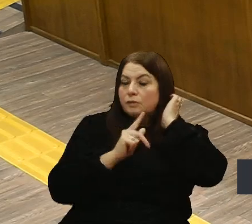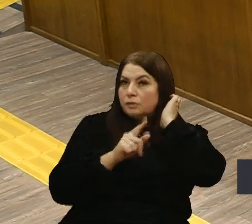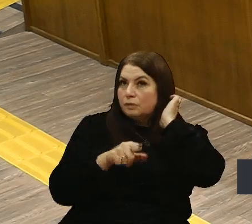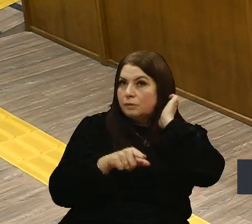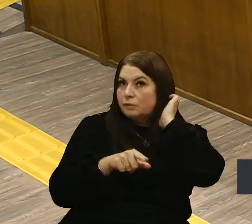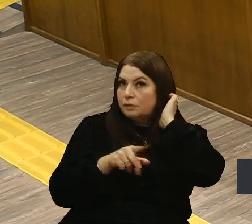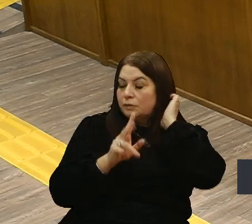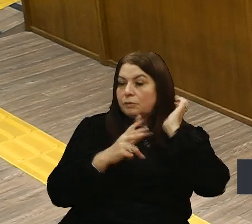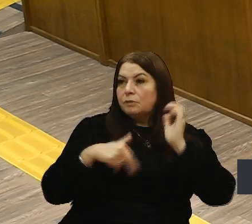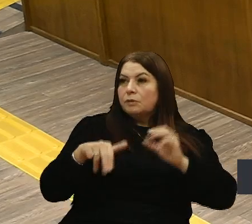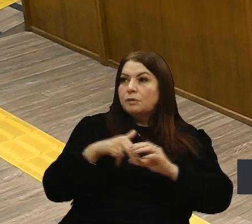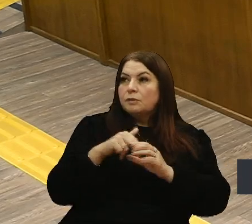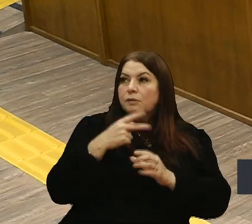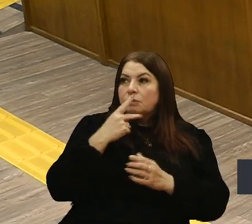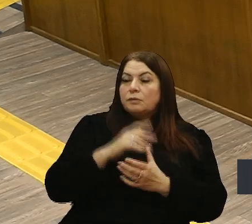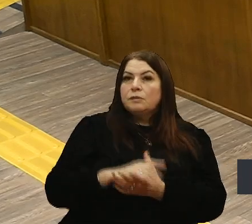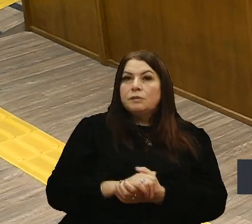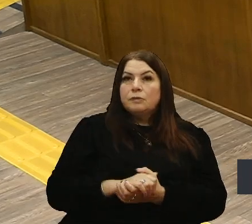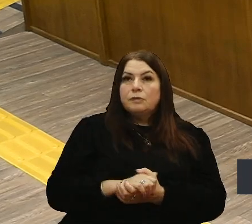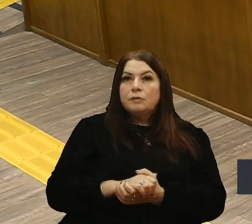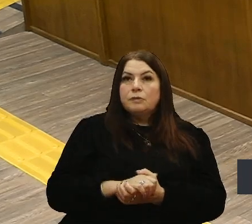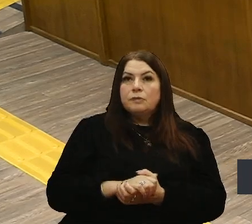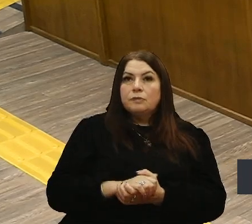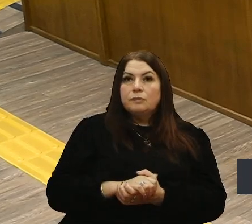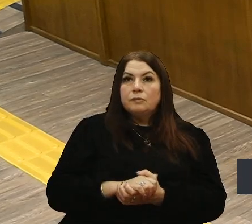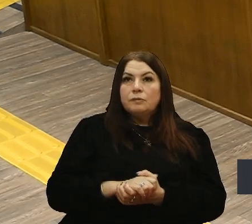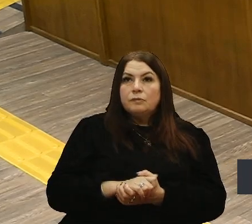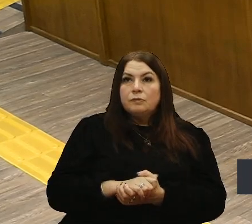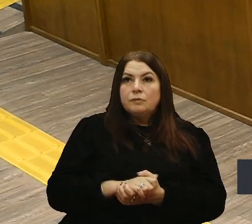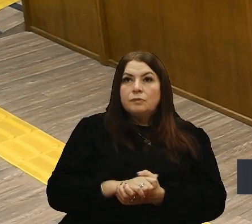para que eu possa me manifestar.